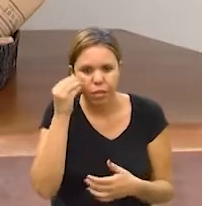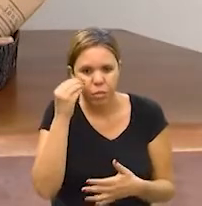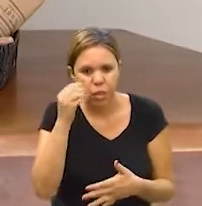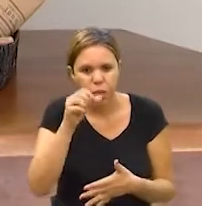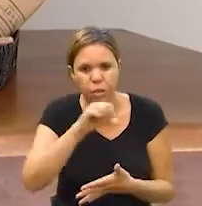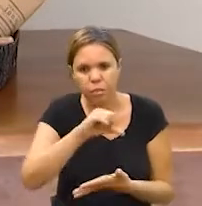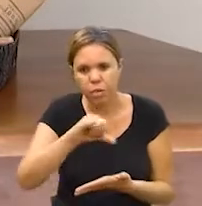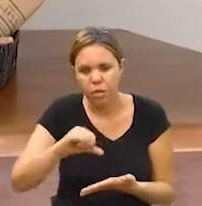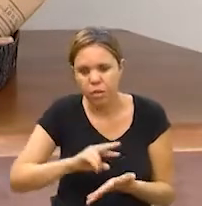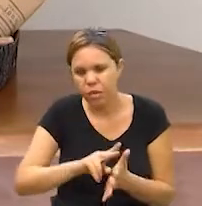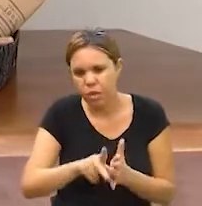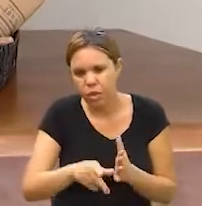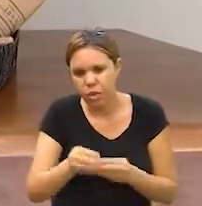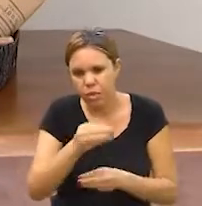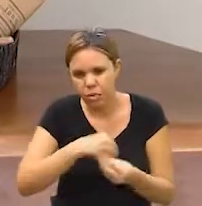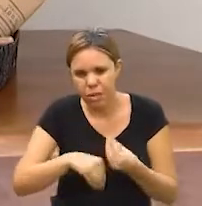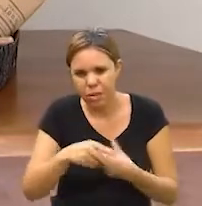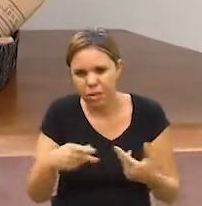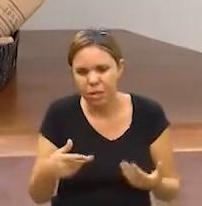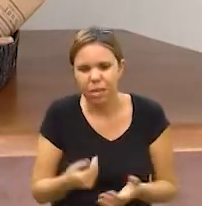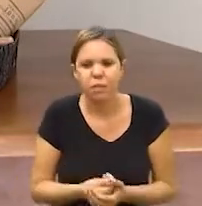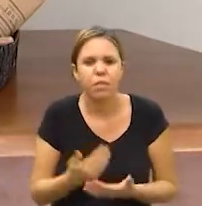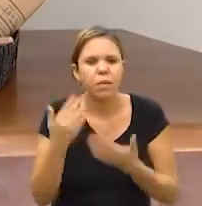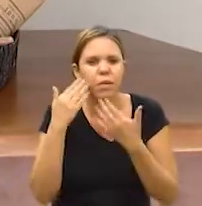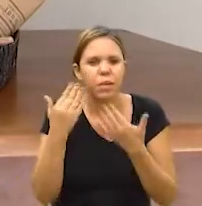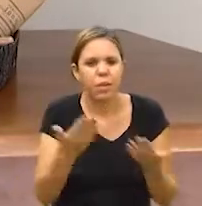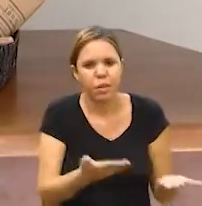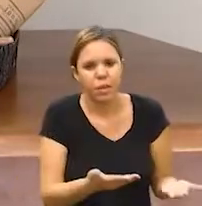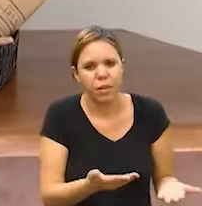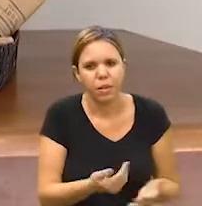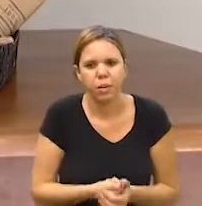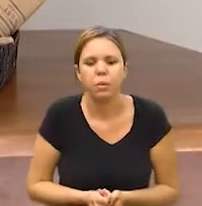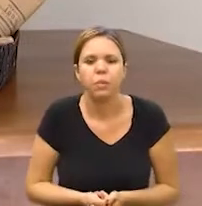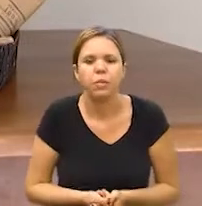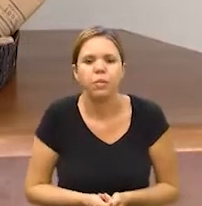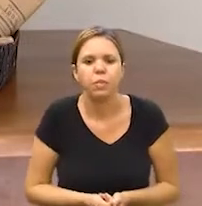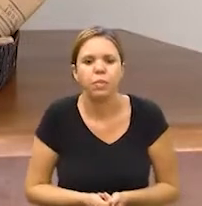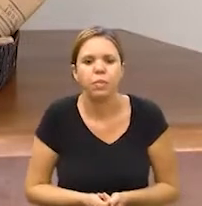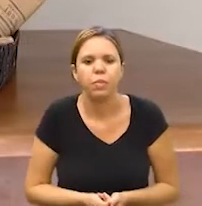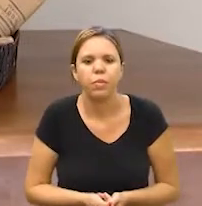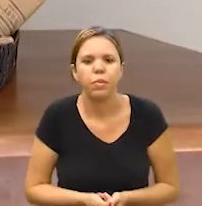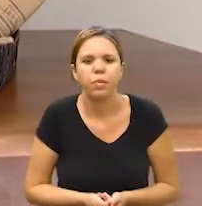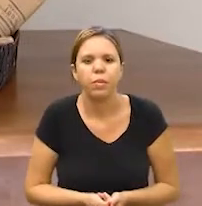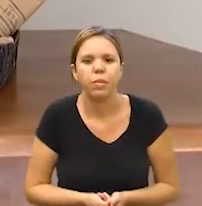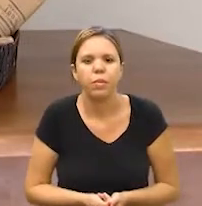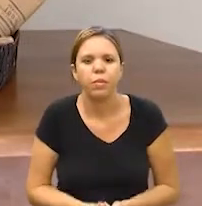com azeite comer. E com homus ainda. Ok. Muito obrigado. Eu que agradeço.